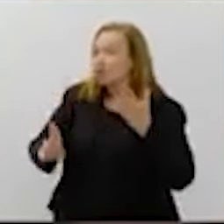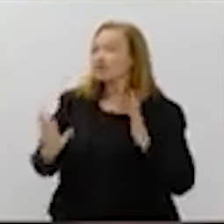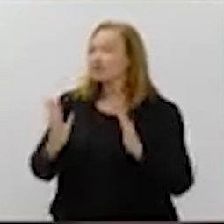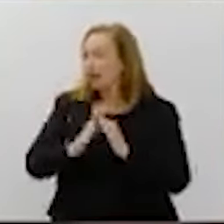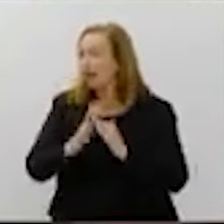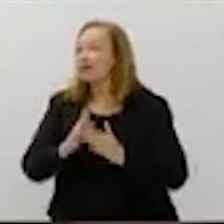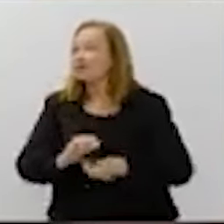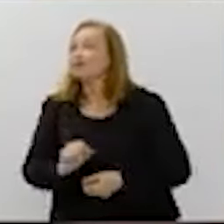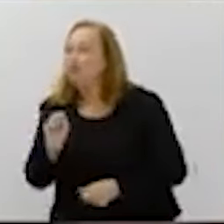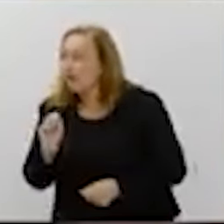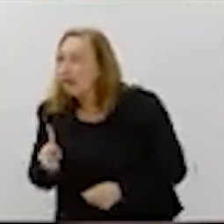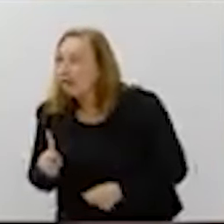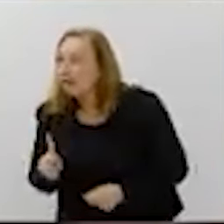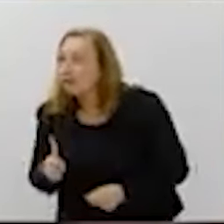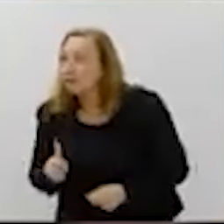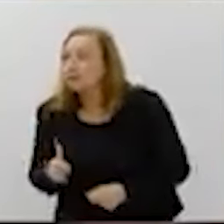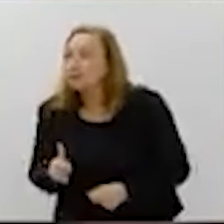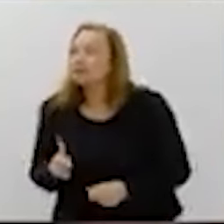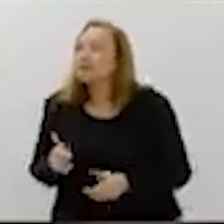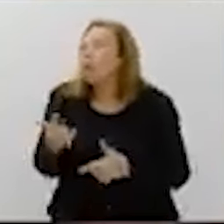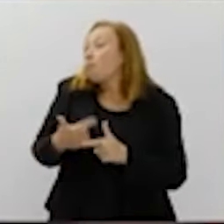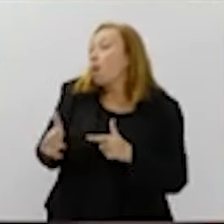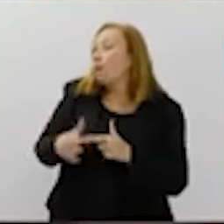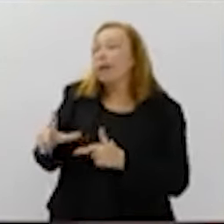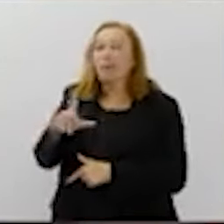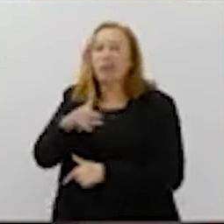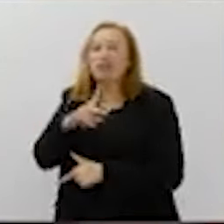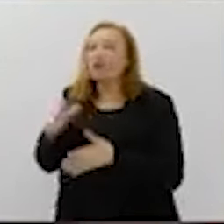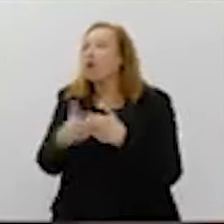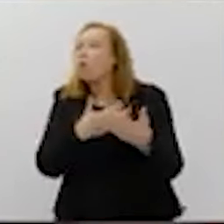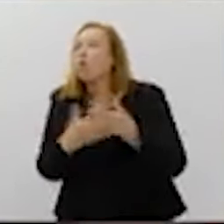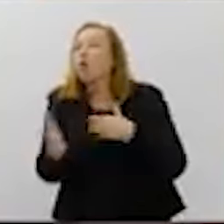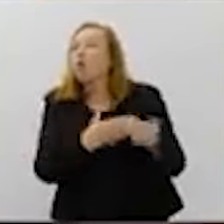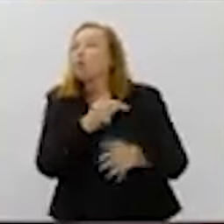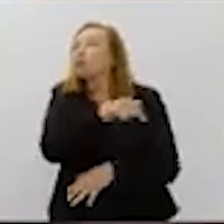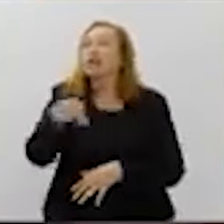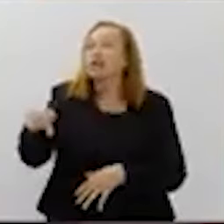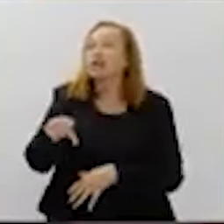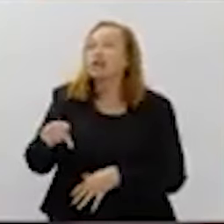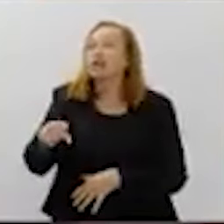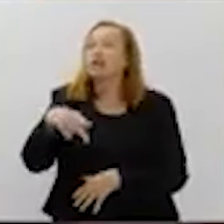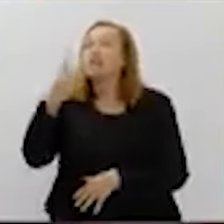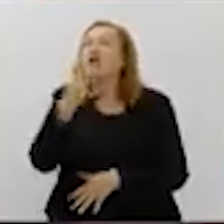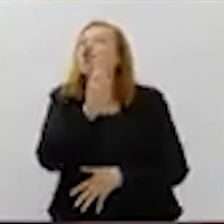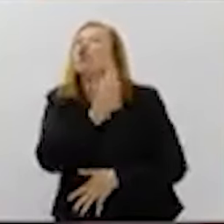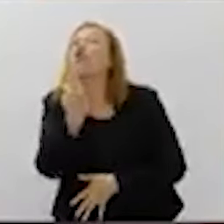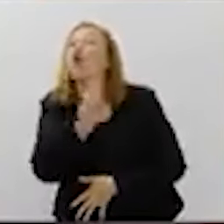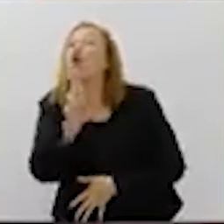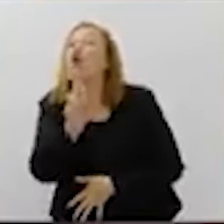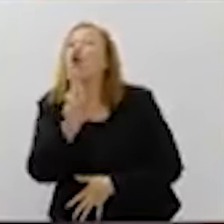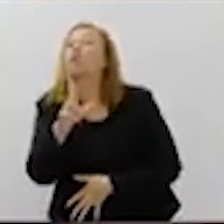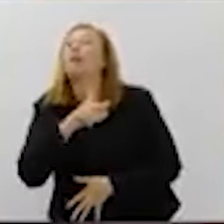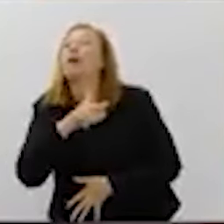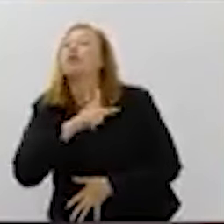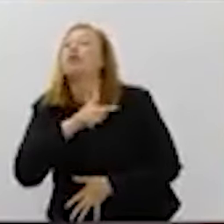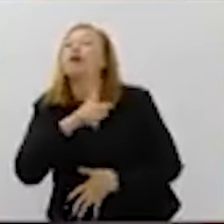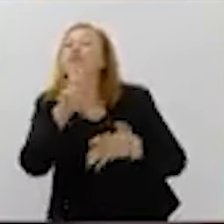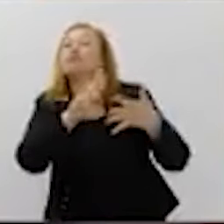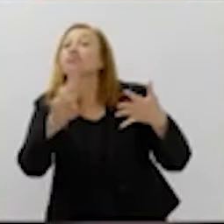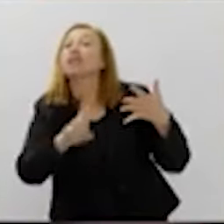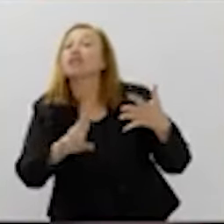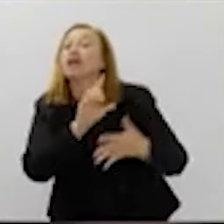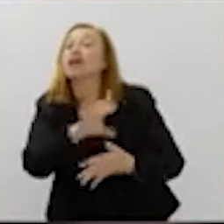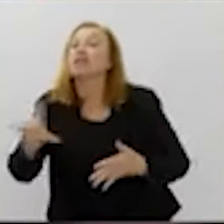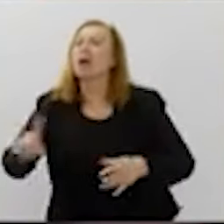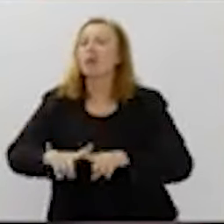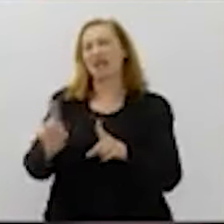casa. Tá? Se você tem seu problema pessoal com algum desses aqui, você se dirige a palavra pessoalmente a cada um. Agora